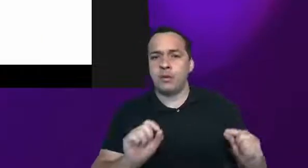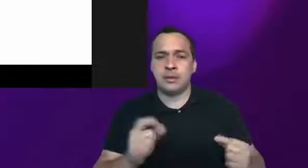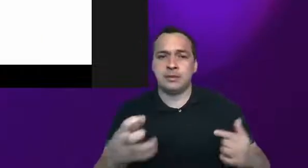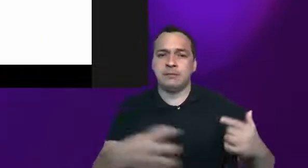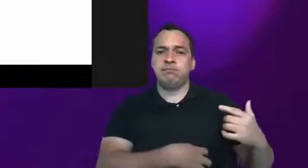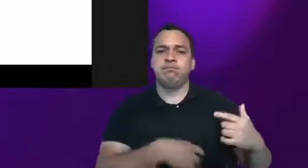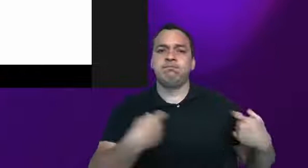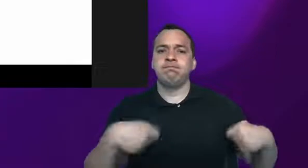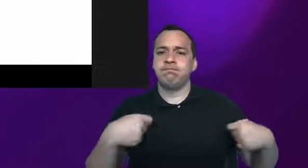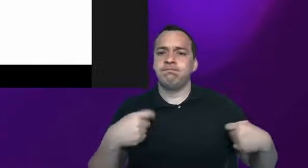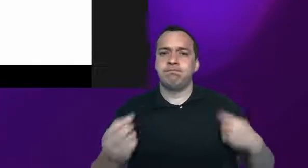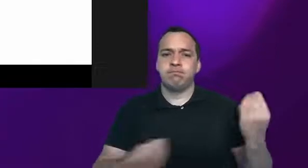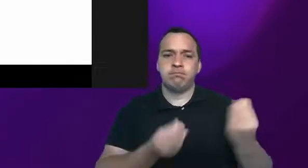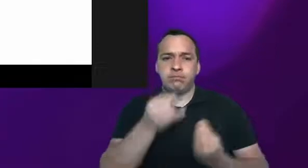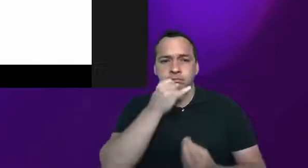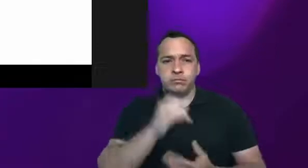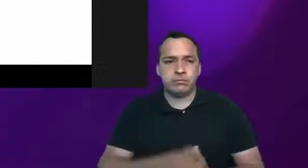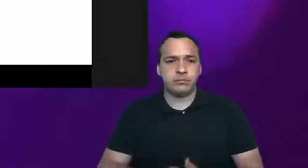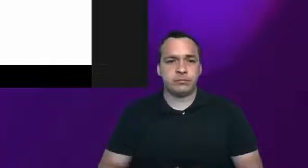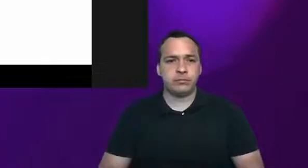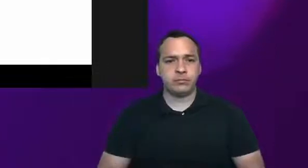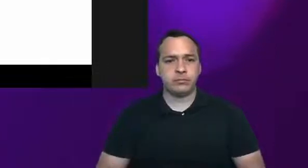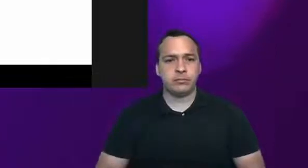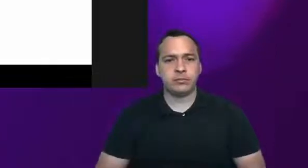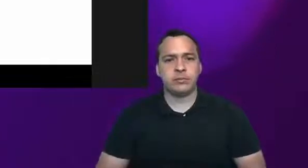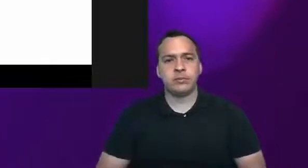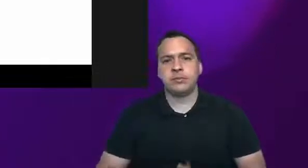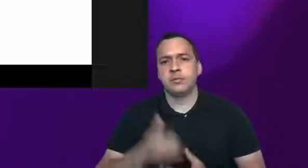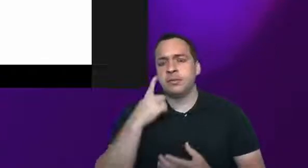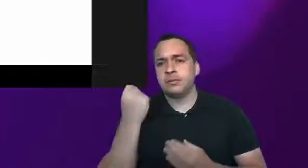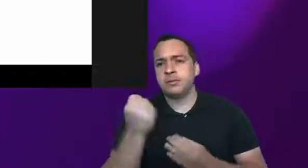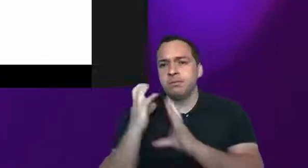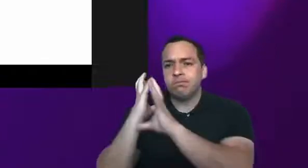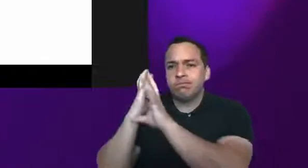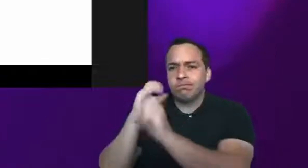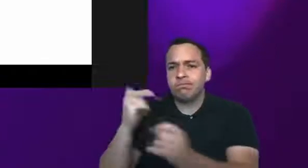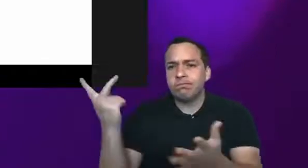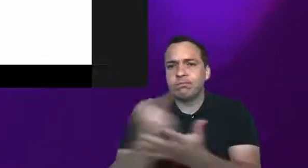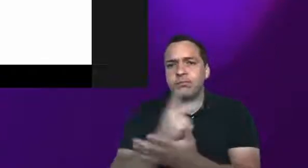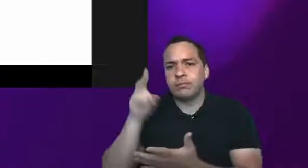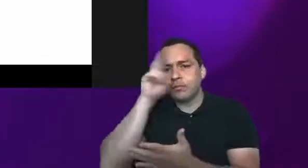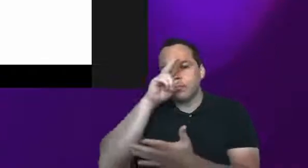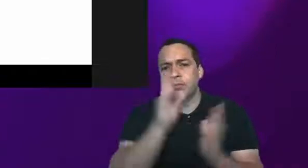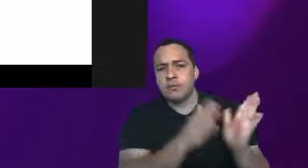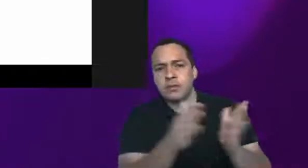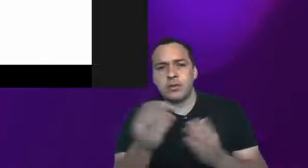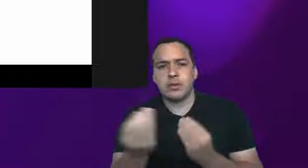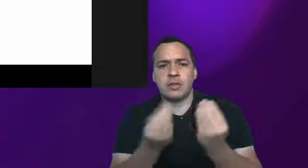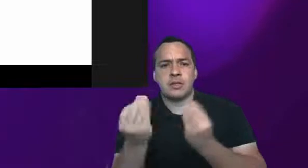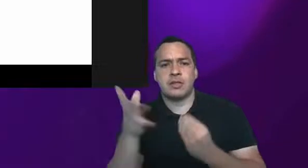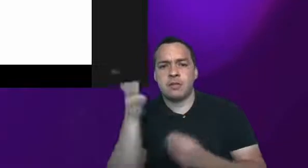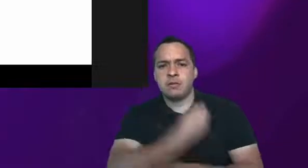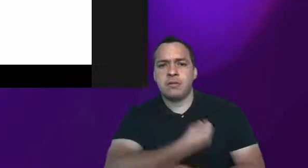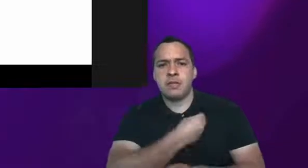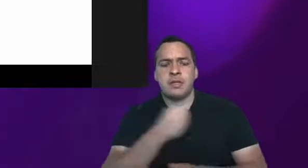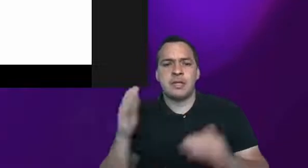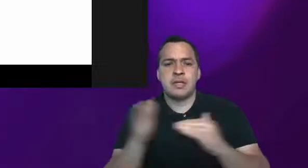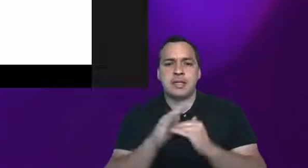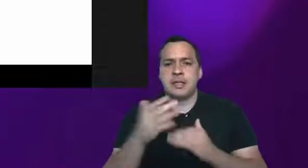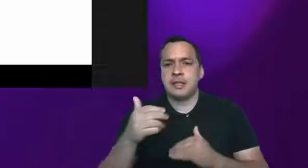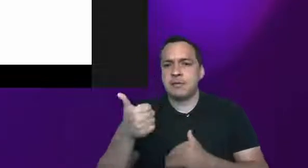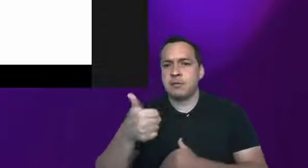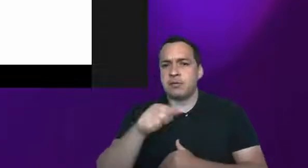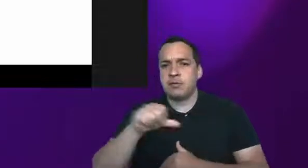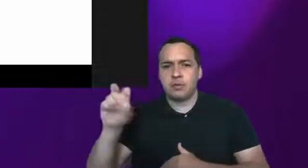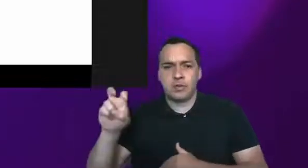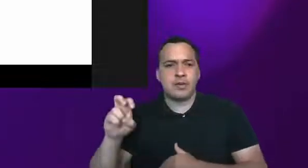nós pensarmos nas séries históricas, a sobrevivência até 95 não ultrapassava os